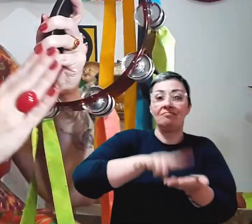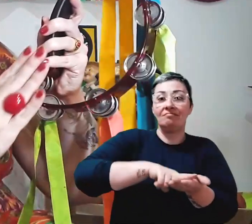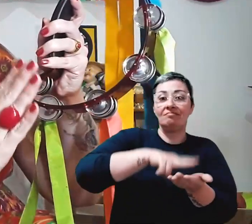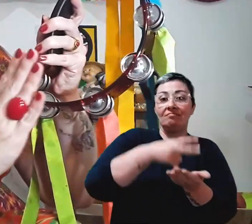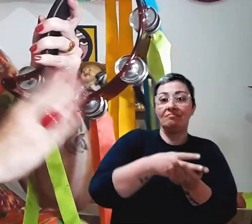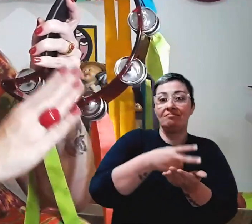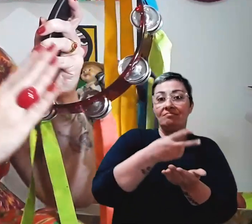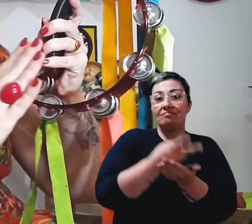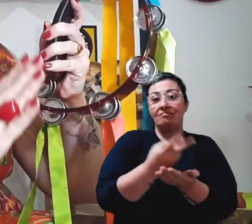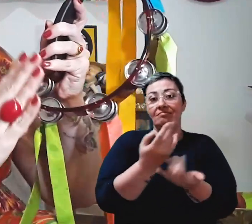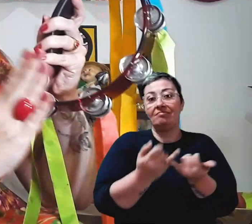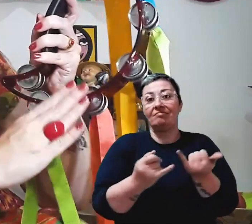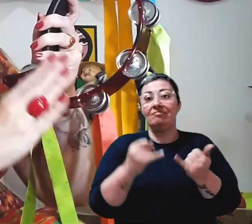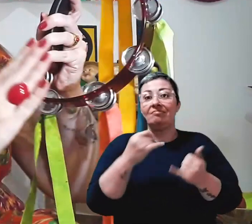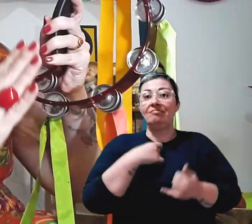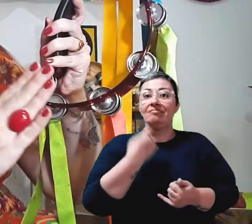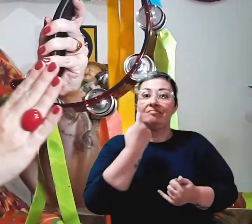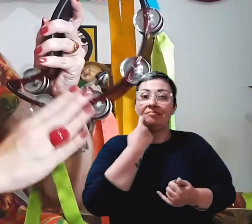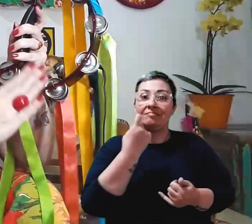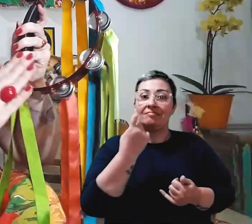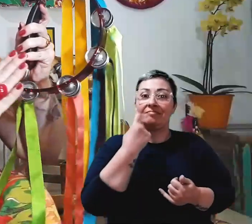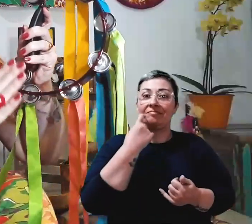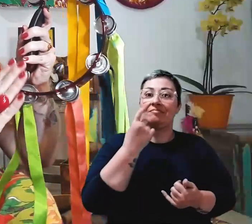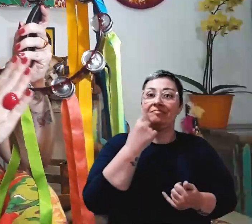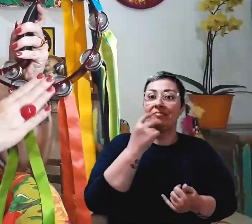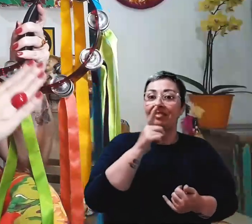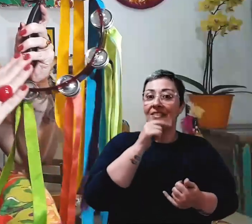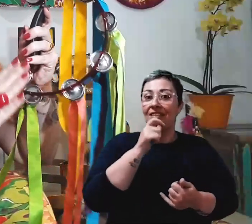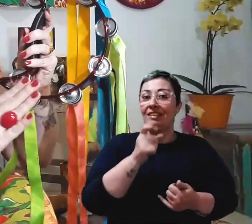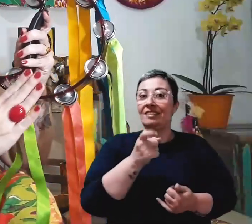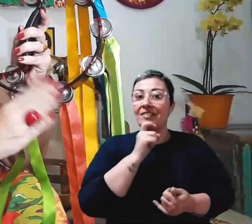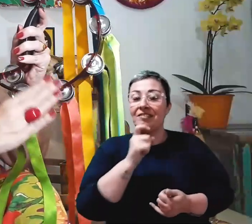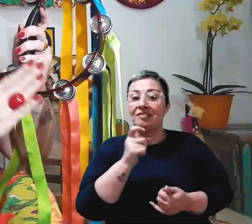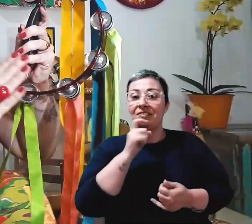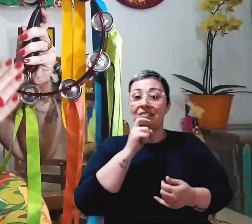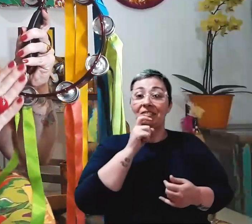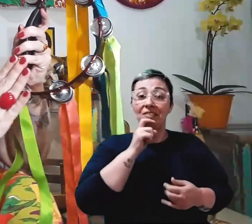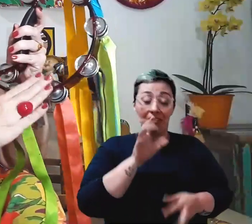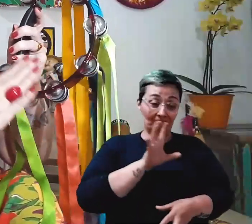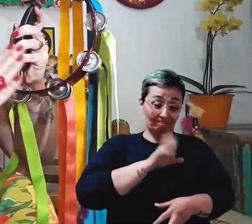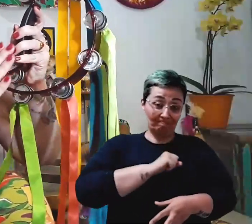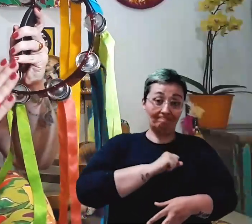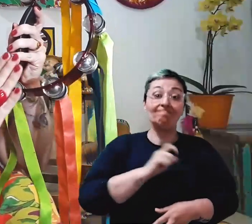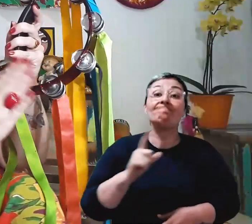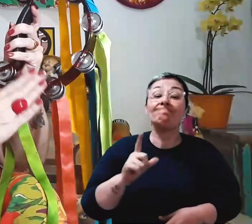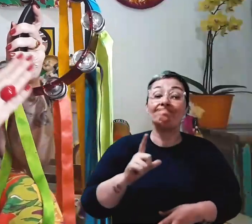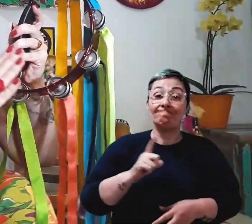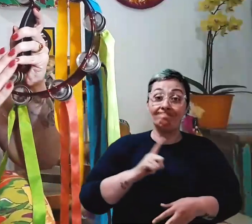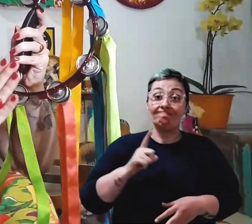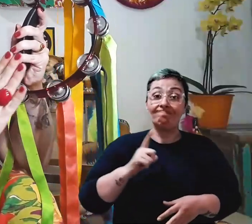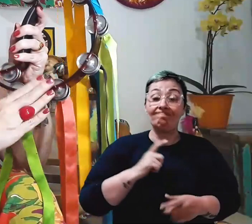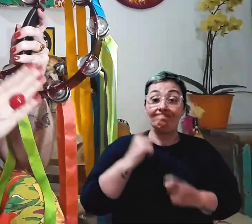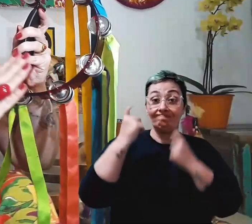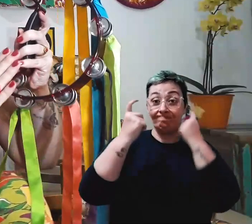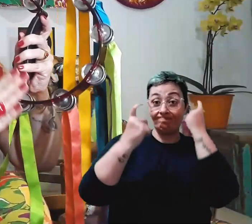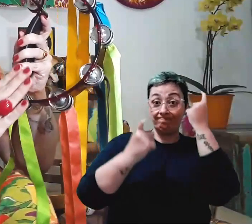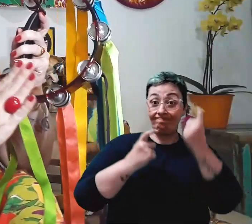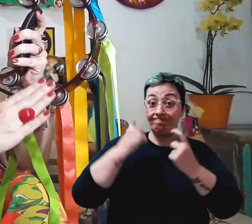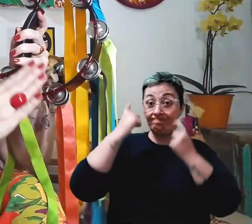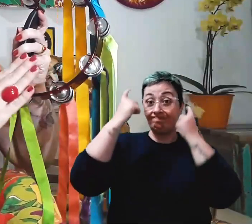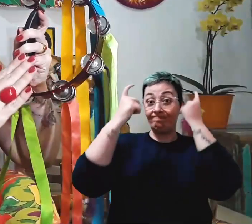feito peixe na água fria. Quem tem amores não dorme, nem